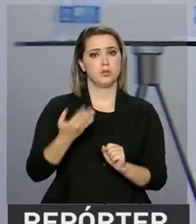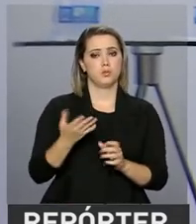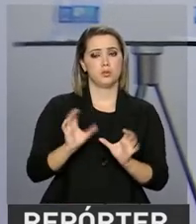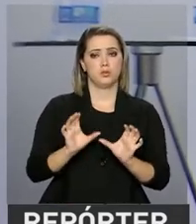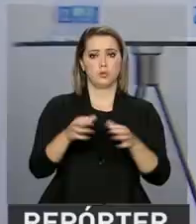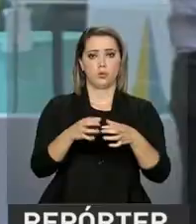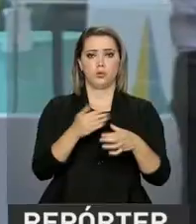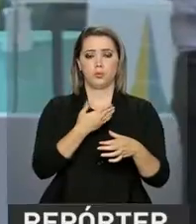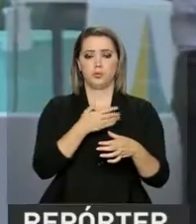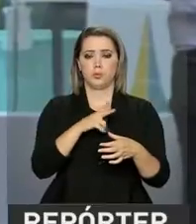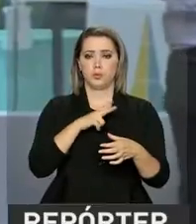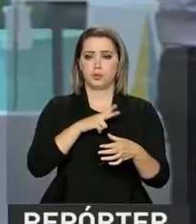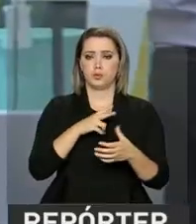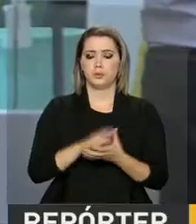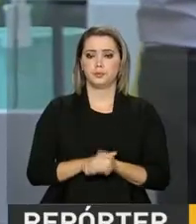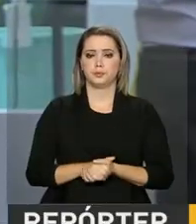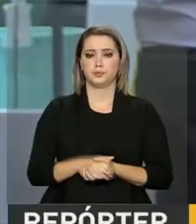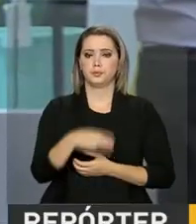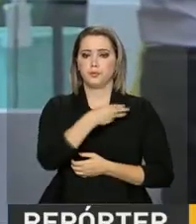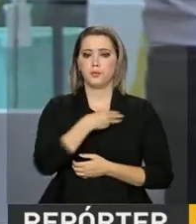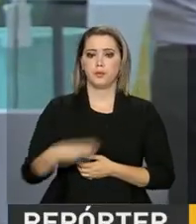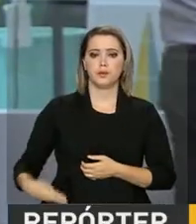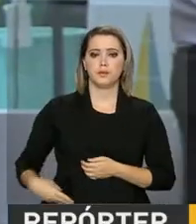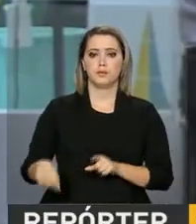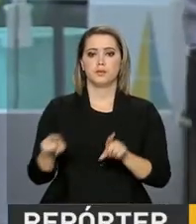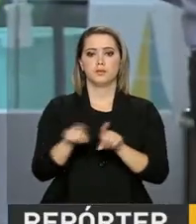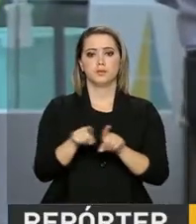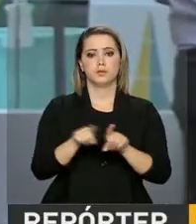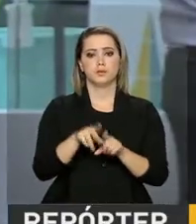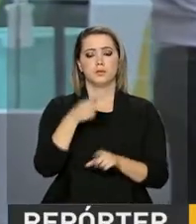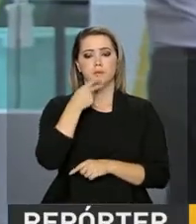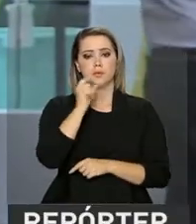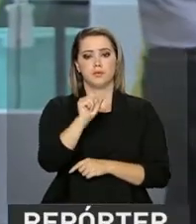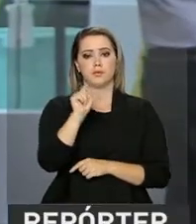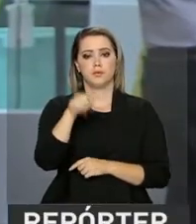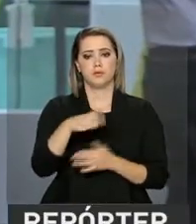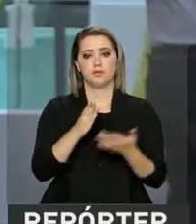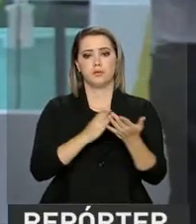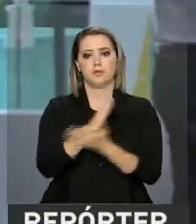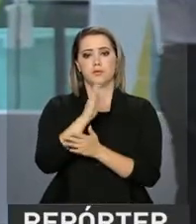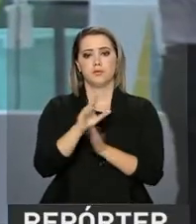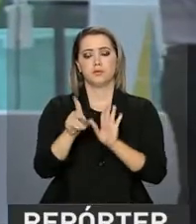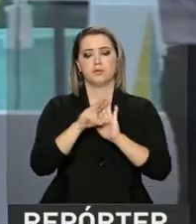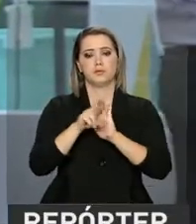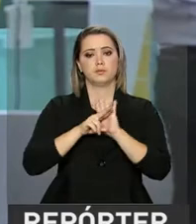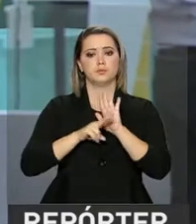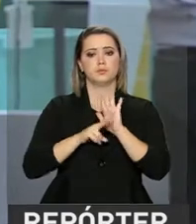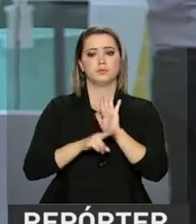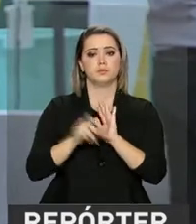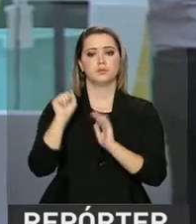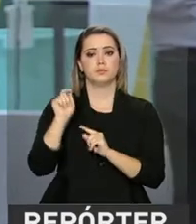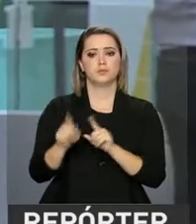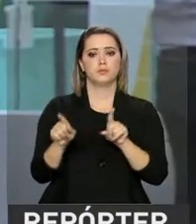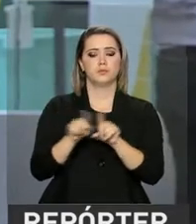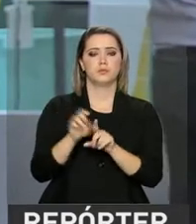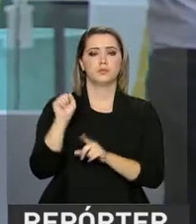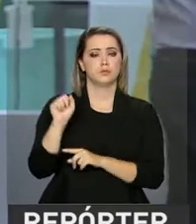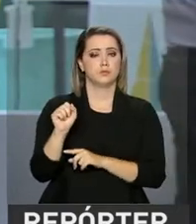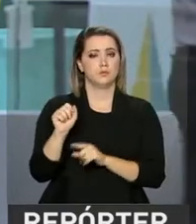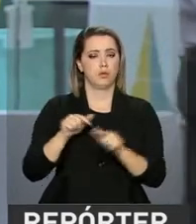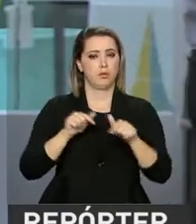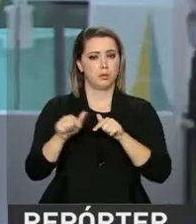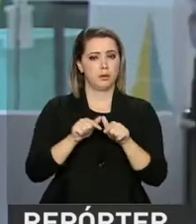setor privado eo ministro da fazenda henrique meirelles garante que com a aprovação das reformas trabalhistas e da previdência